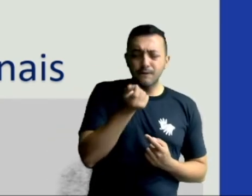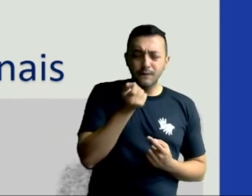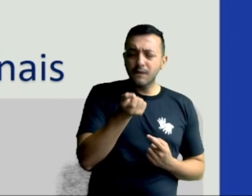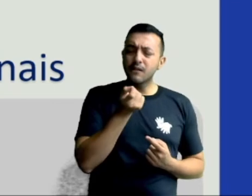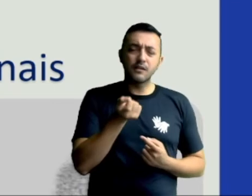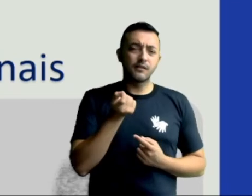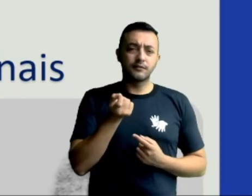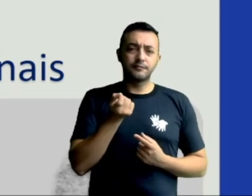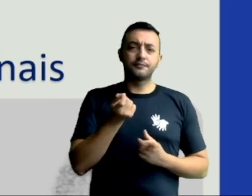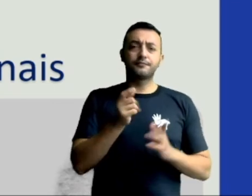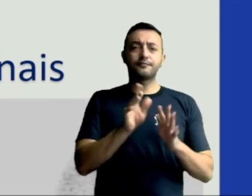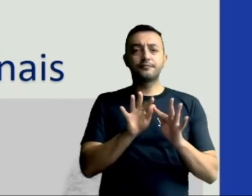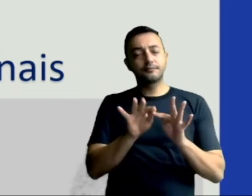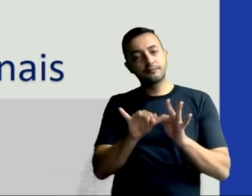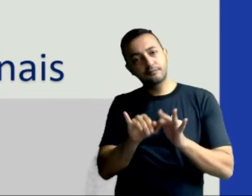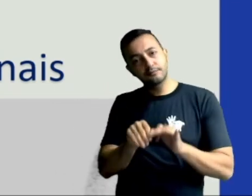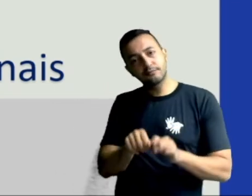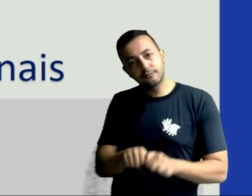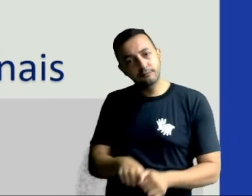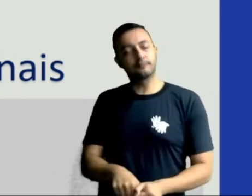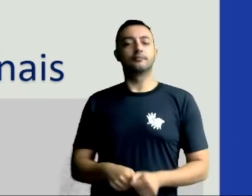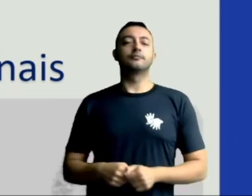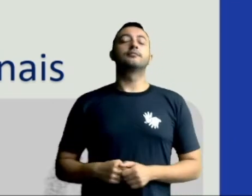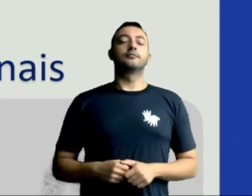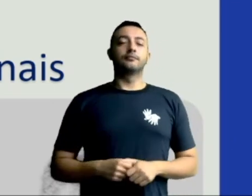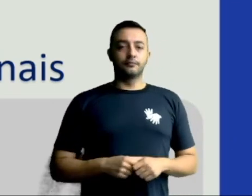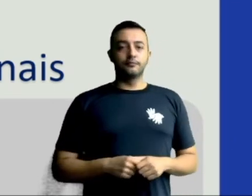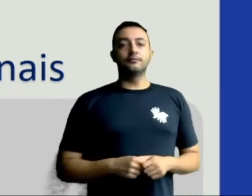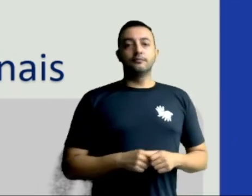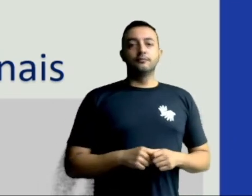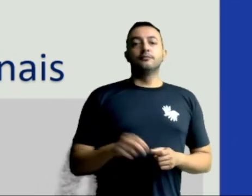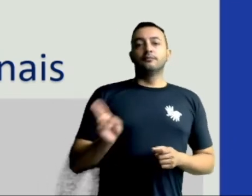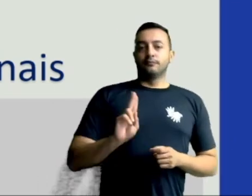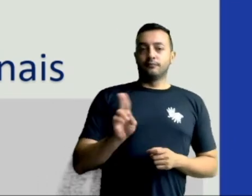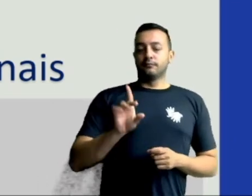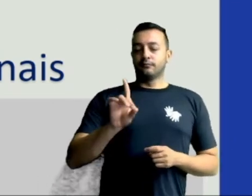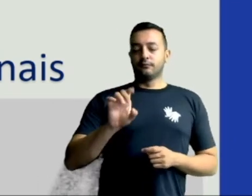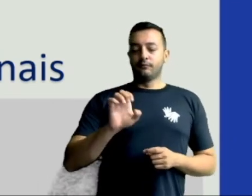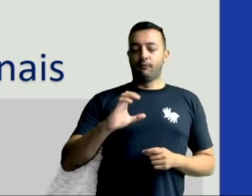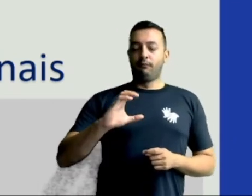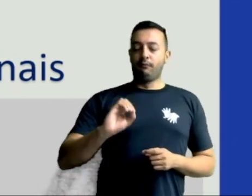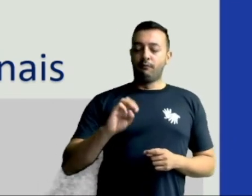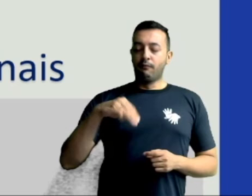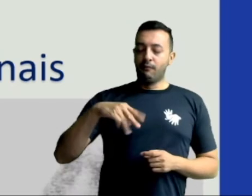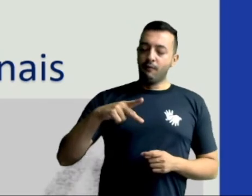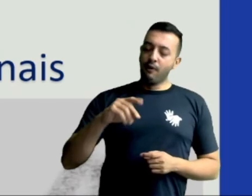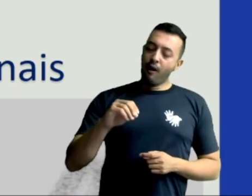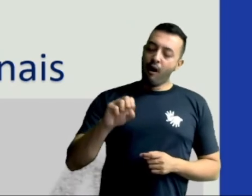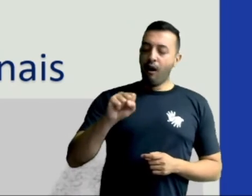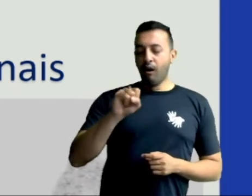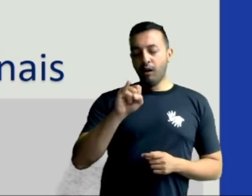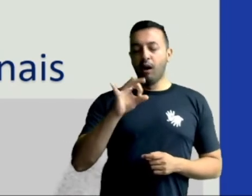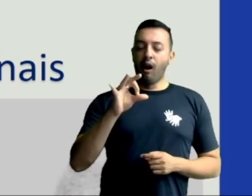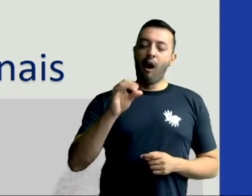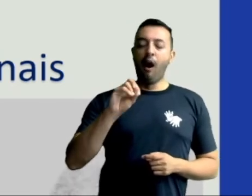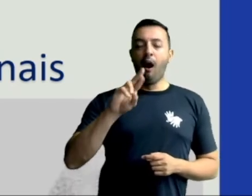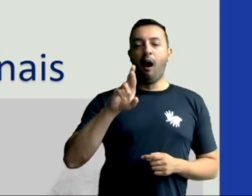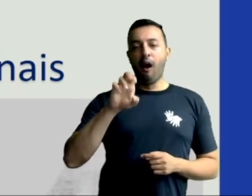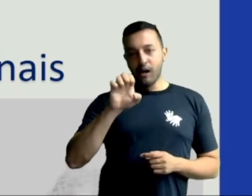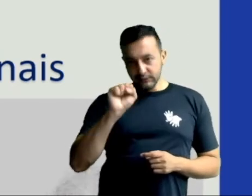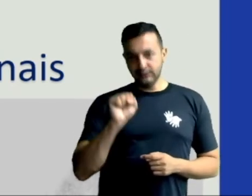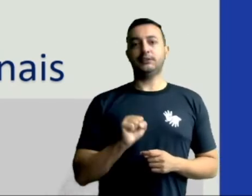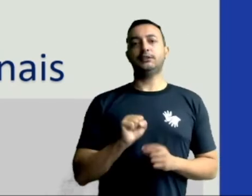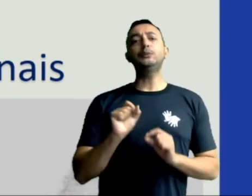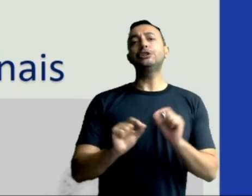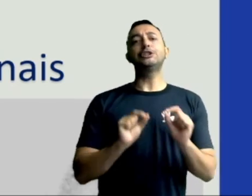pequenininhos que eles encerram aí o ciclo da cadeia alimentar. São os seres decompositores. O que é isso, professora?